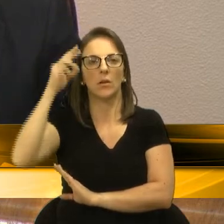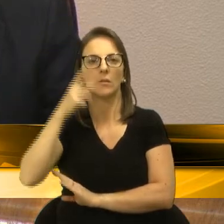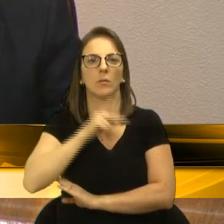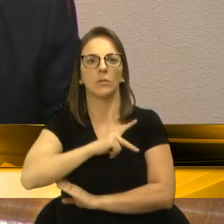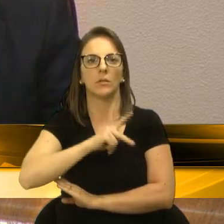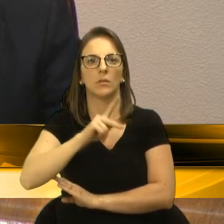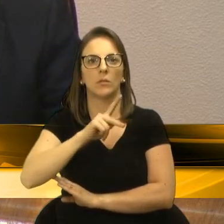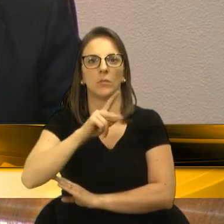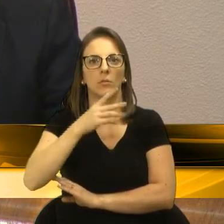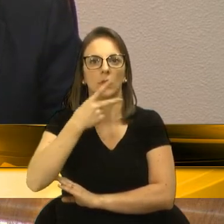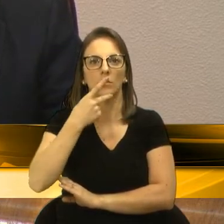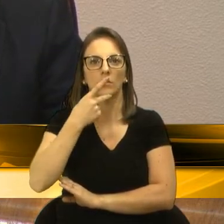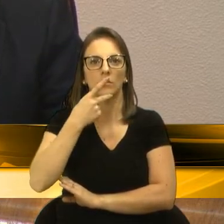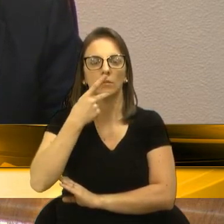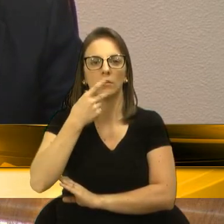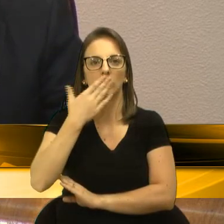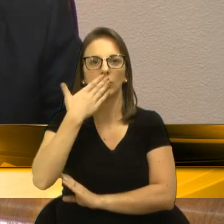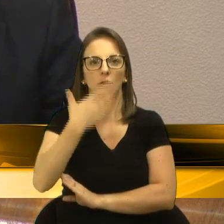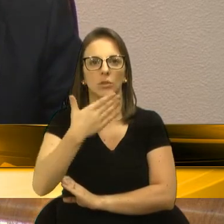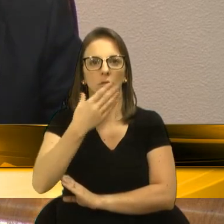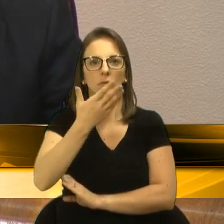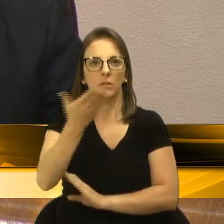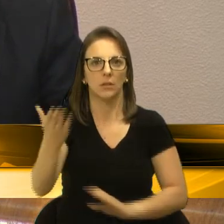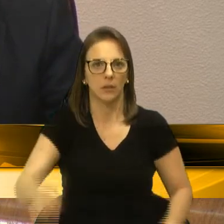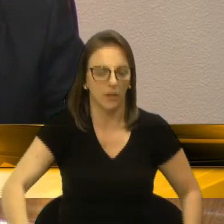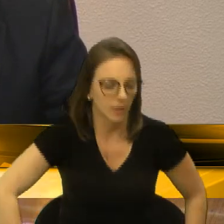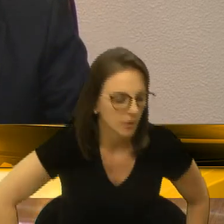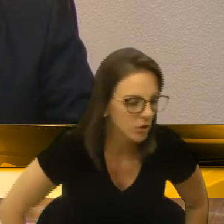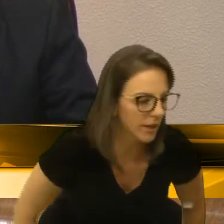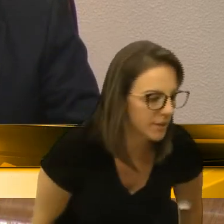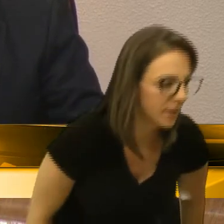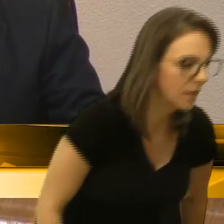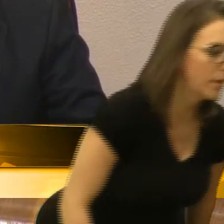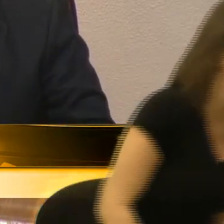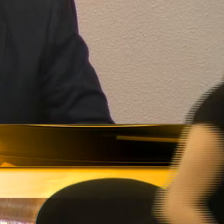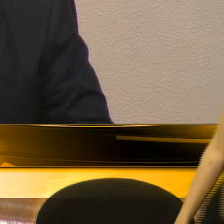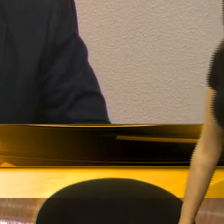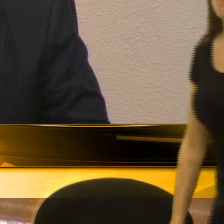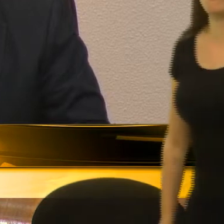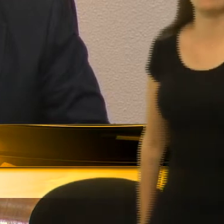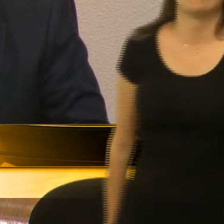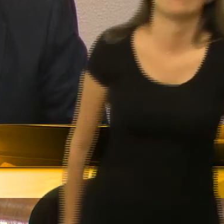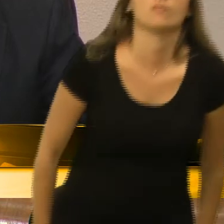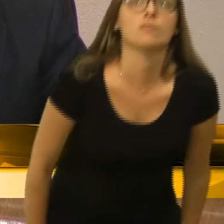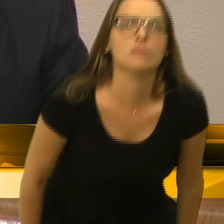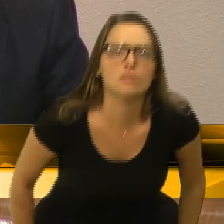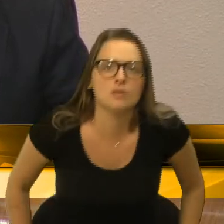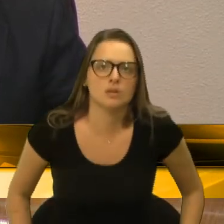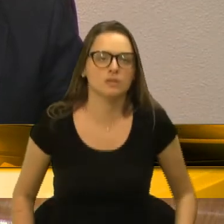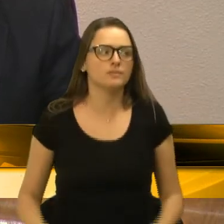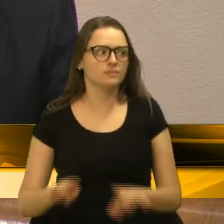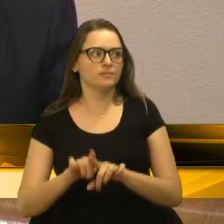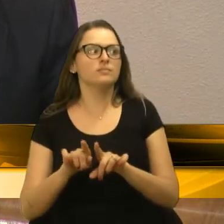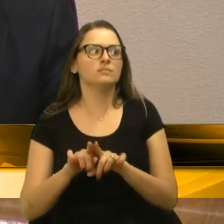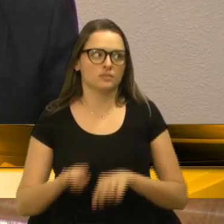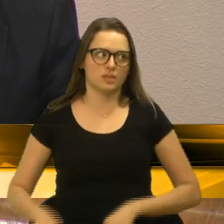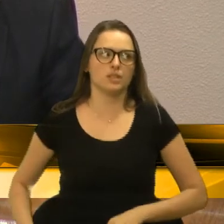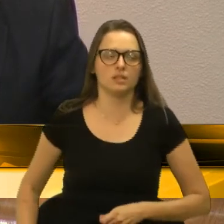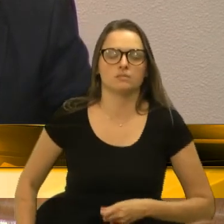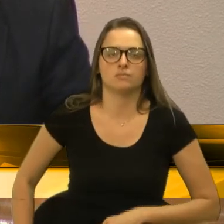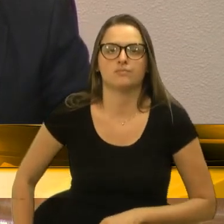de pedir a Vossa Excelência que eu faça novamente toda a leitura dos artigos 5º e